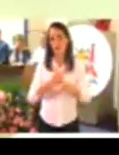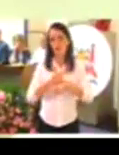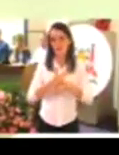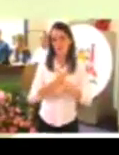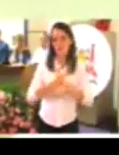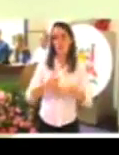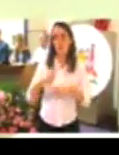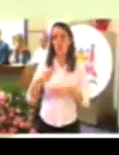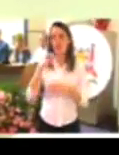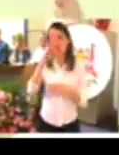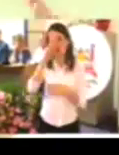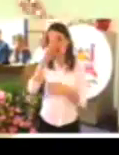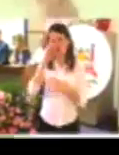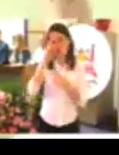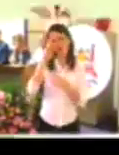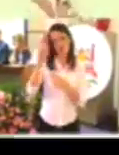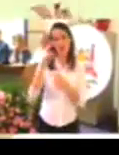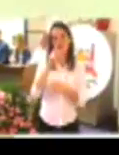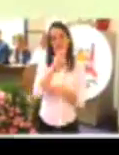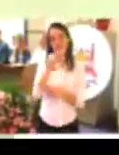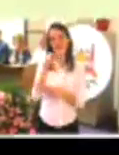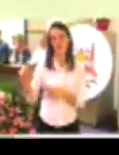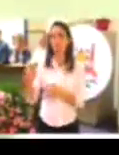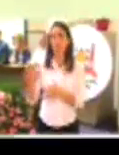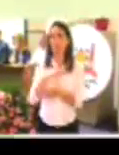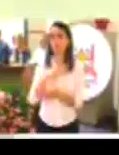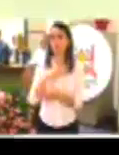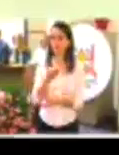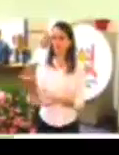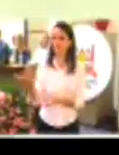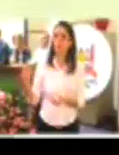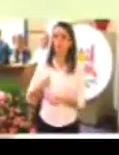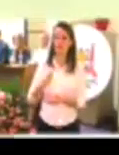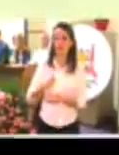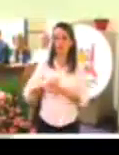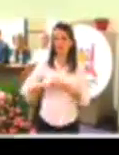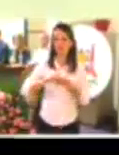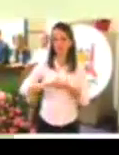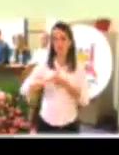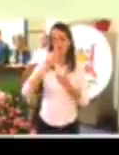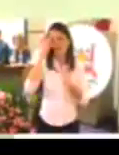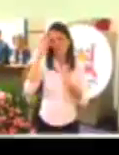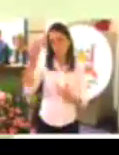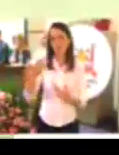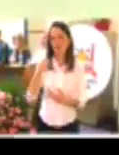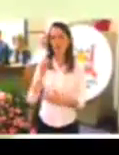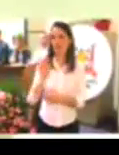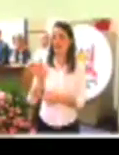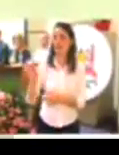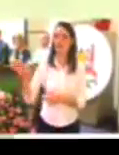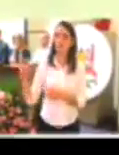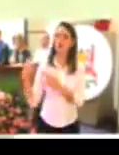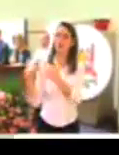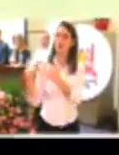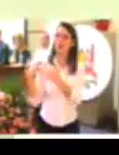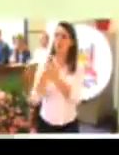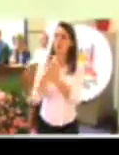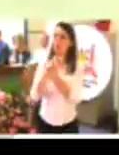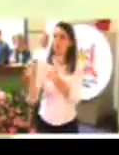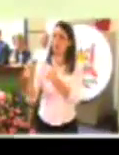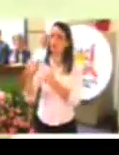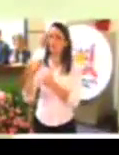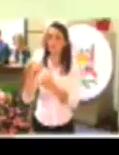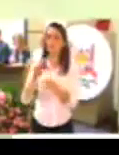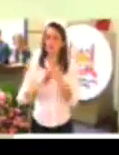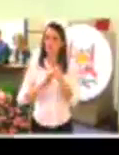líderes comunitários, que vejo muitos aqui presentes, de coração gostaria de agradecer a presença de cada um de vocês,